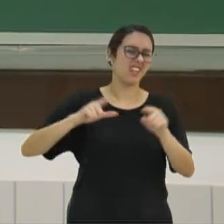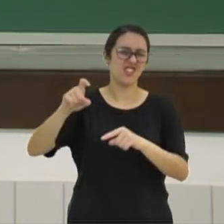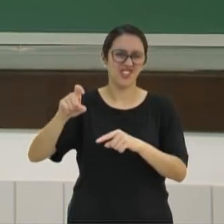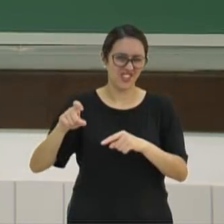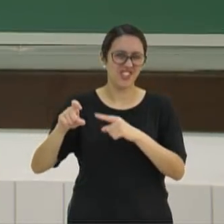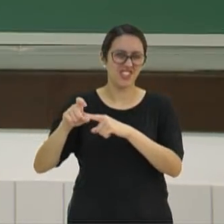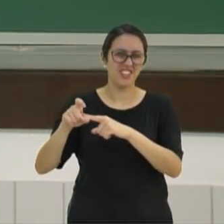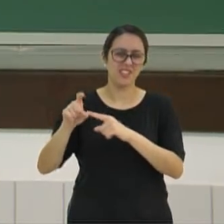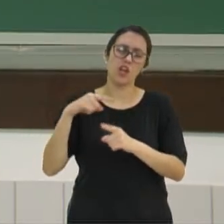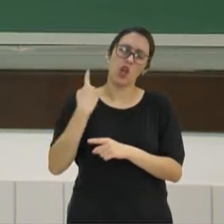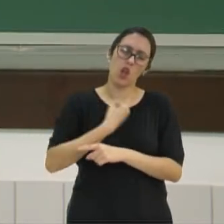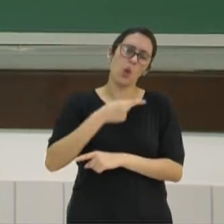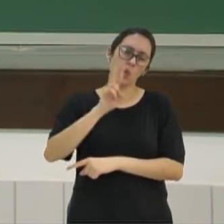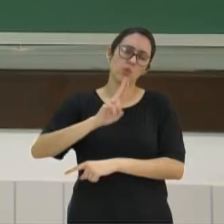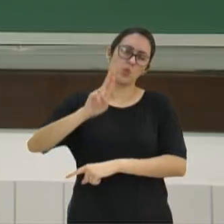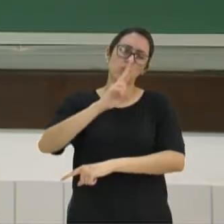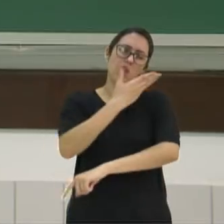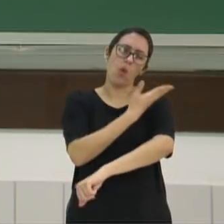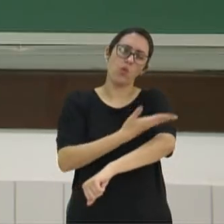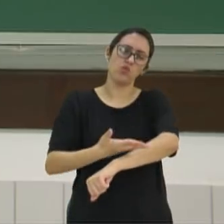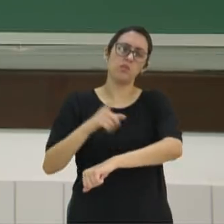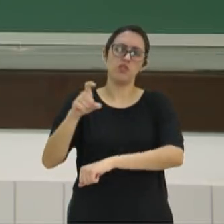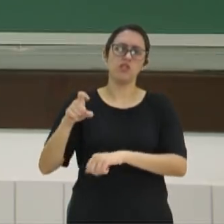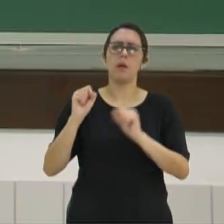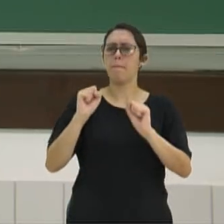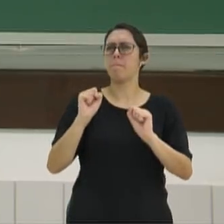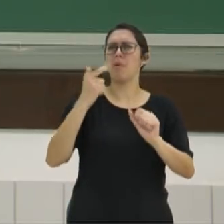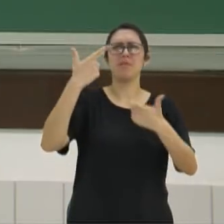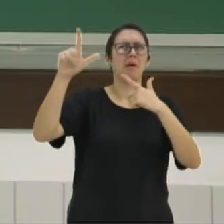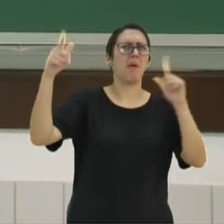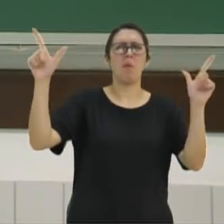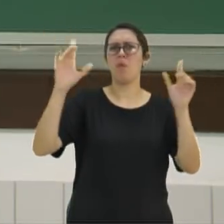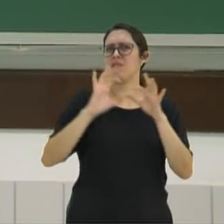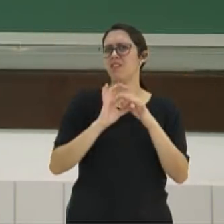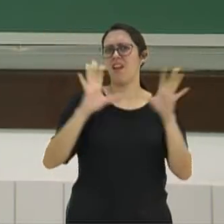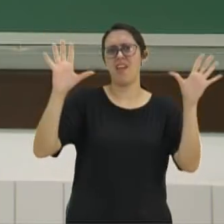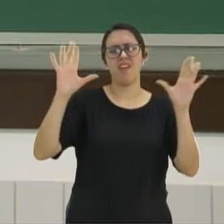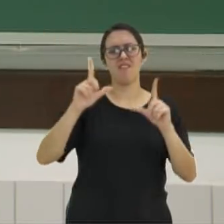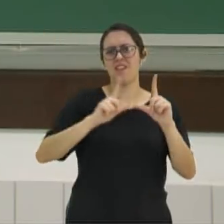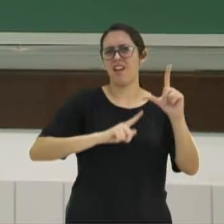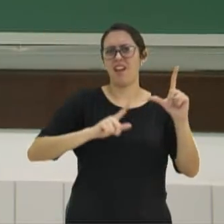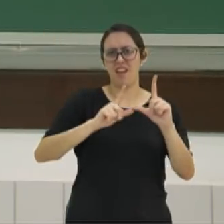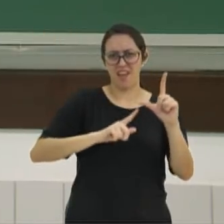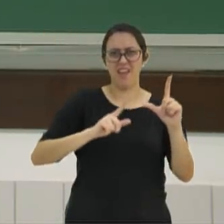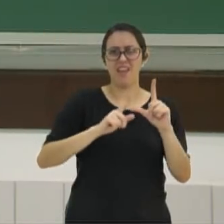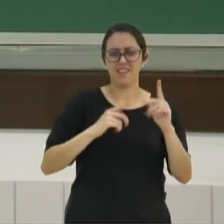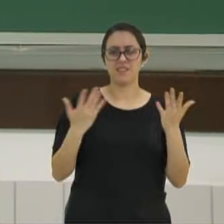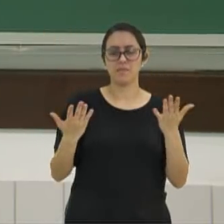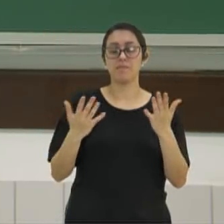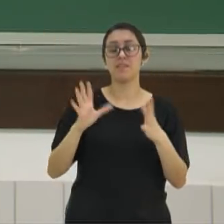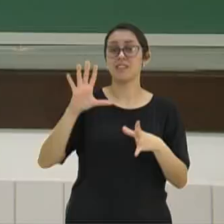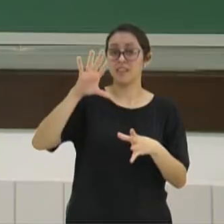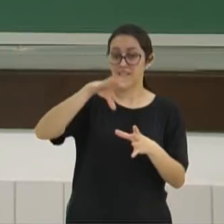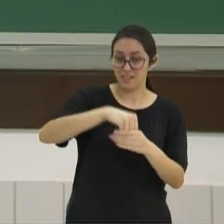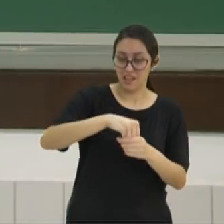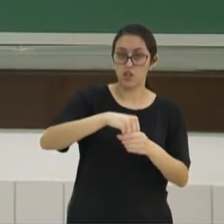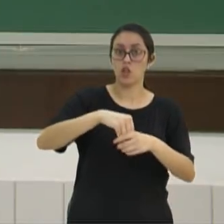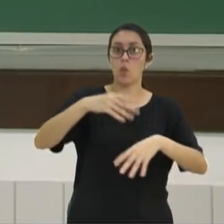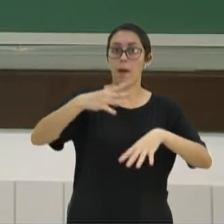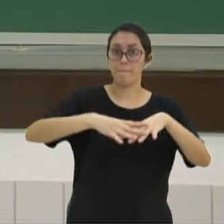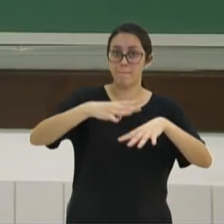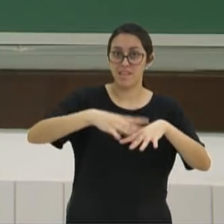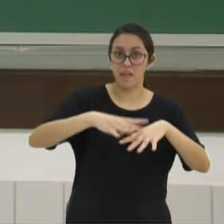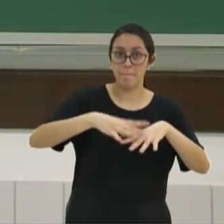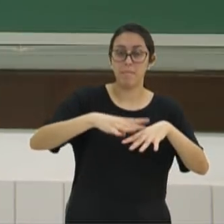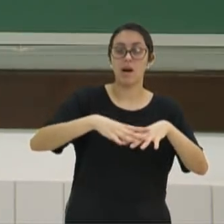nós estamos usando o X, mas vocês podem usar qualquer letra do alfabeto. A letra, em matemática, quando nós